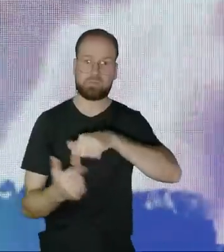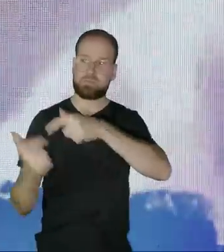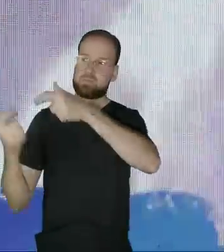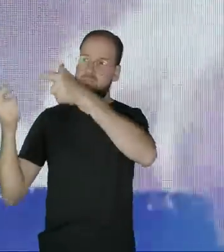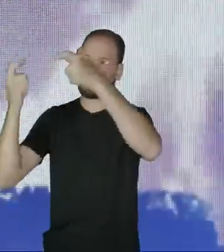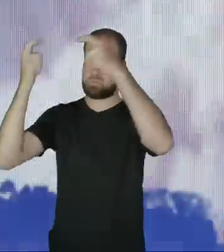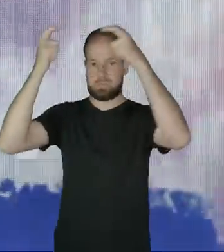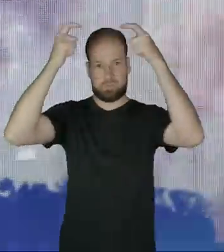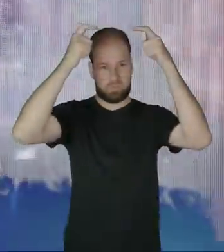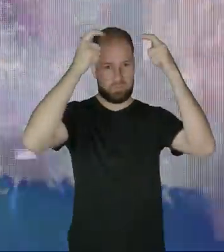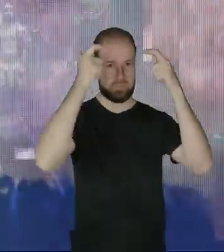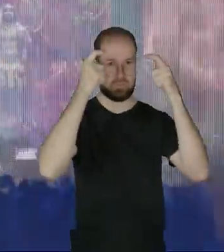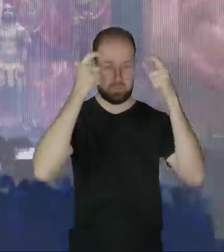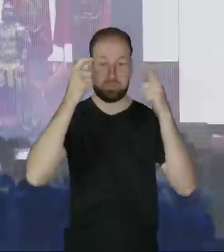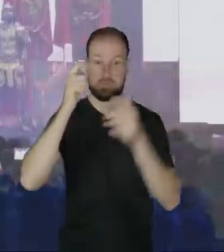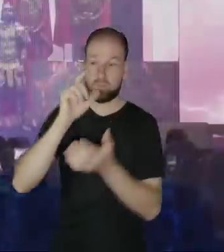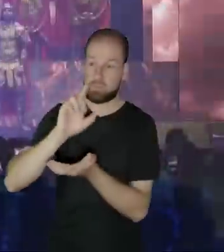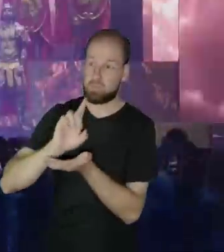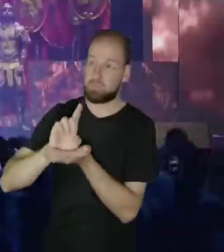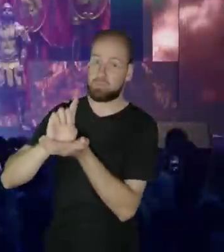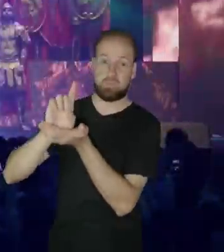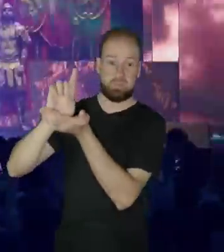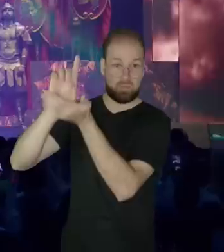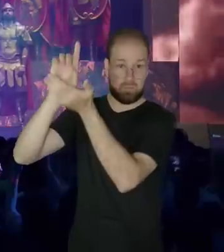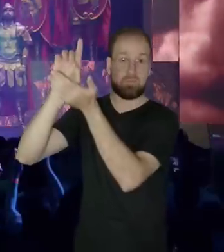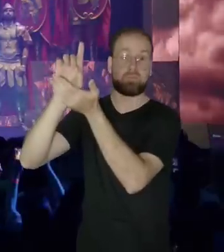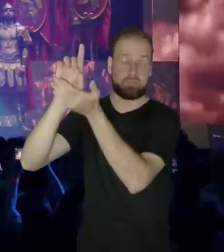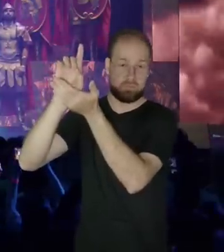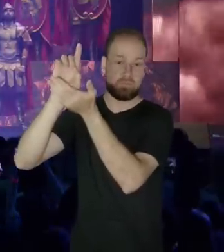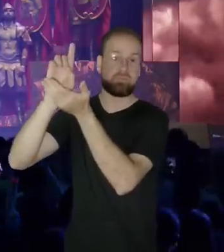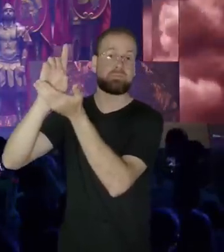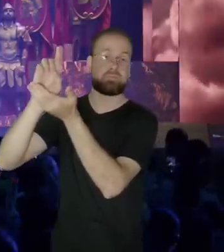e os teus espinhos.